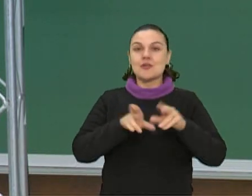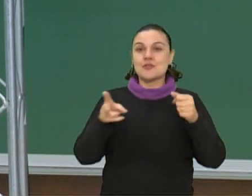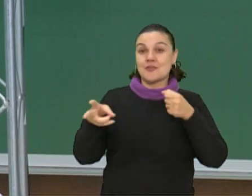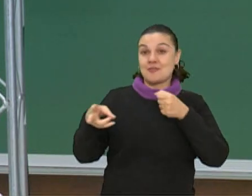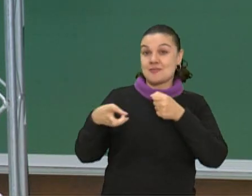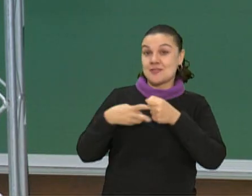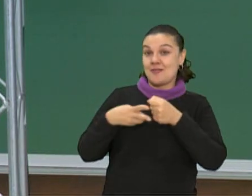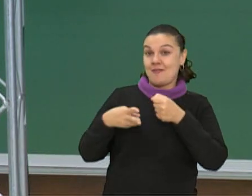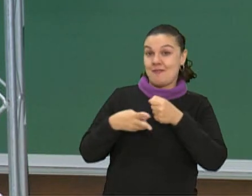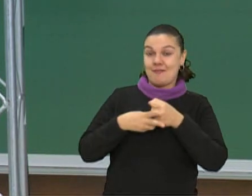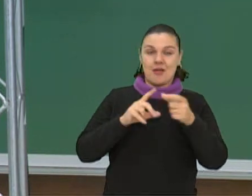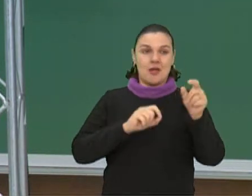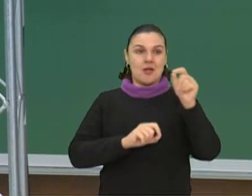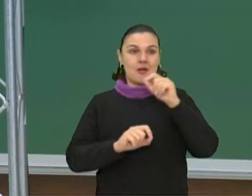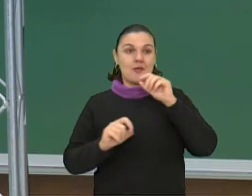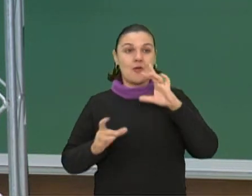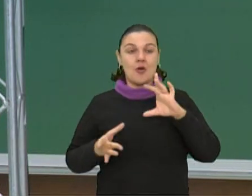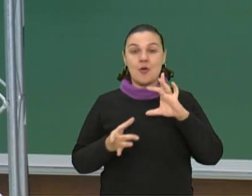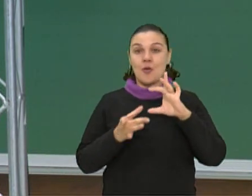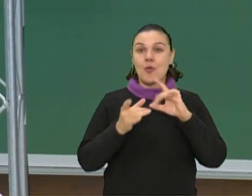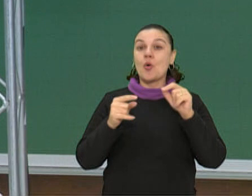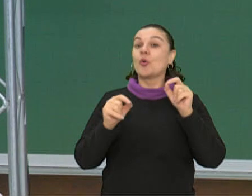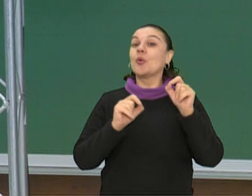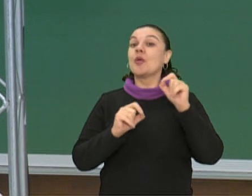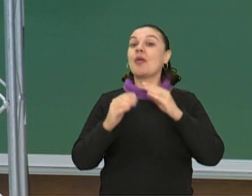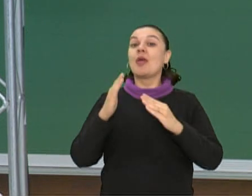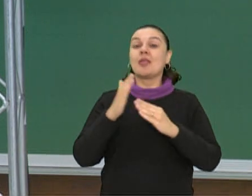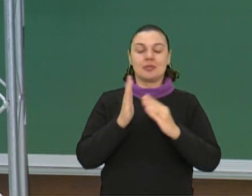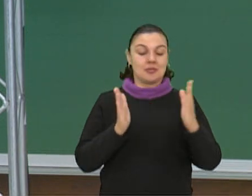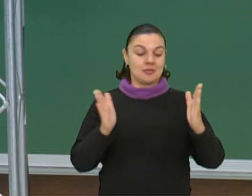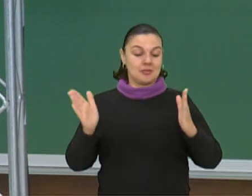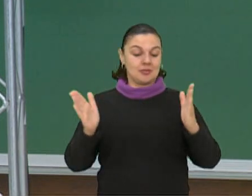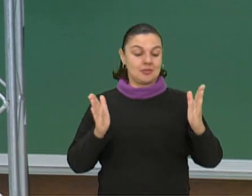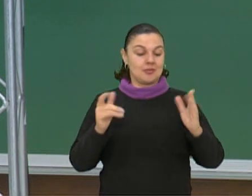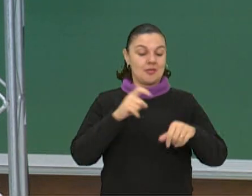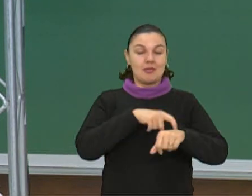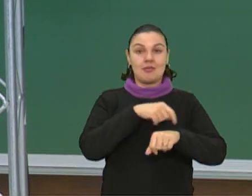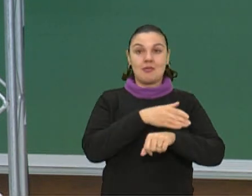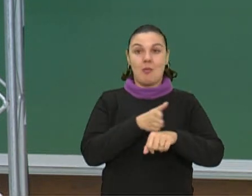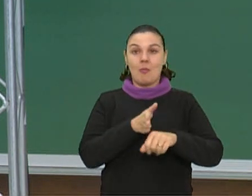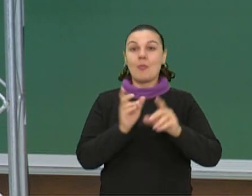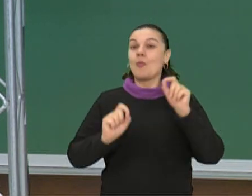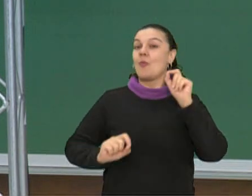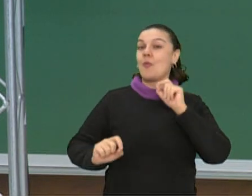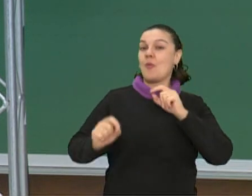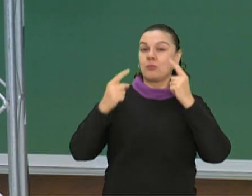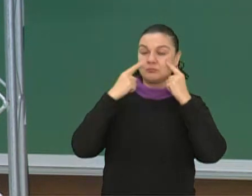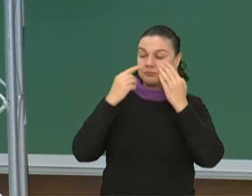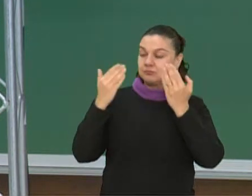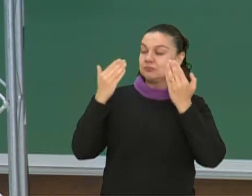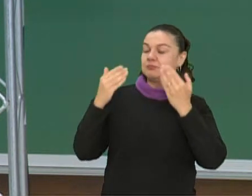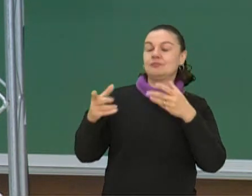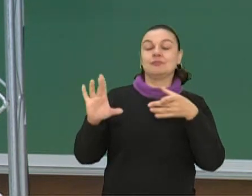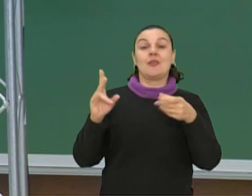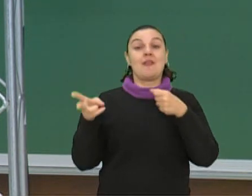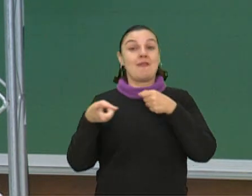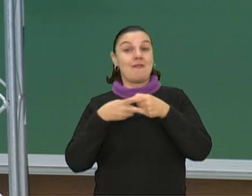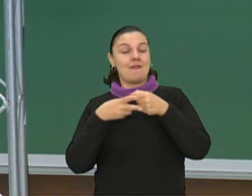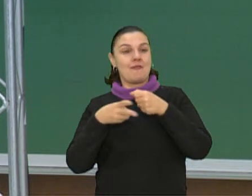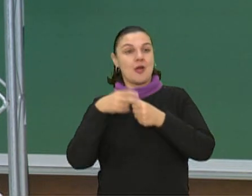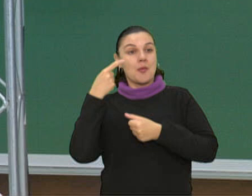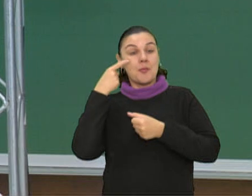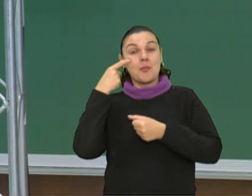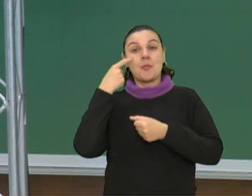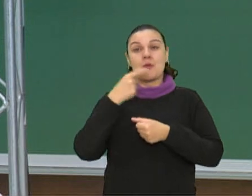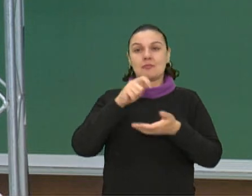verbos, levando em consideração o tempo por eles representados. Então, analisem quais são esses verbos e